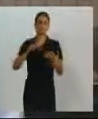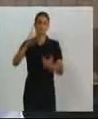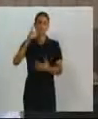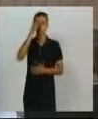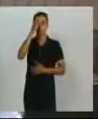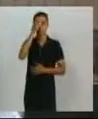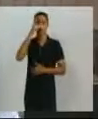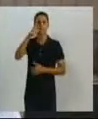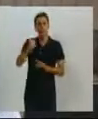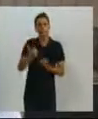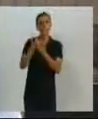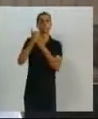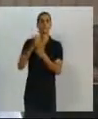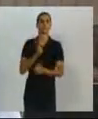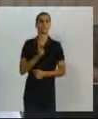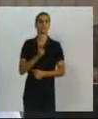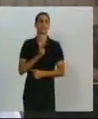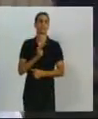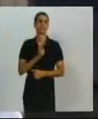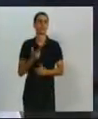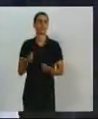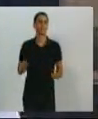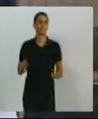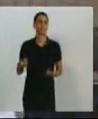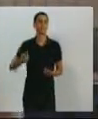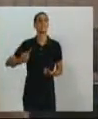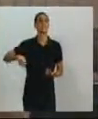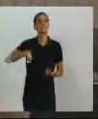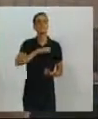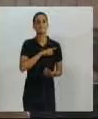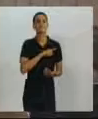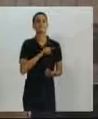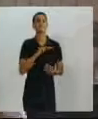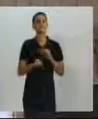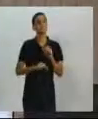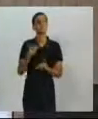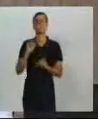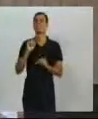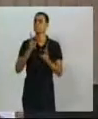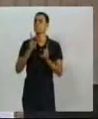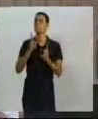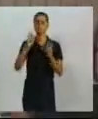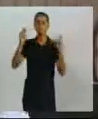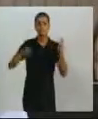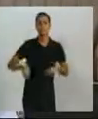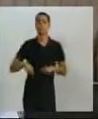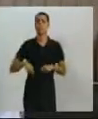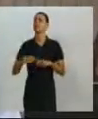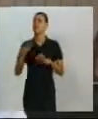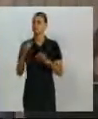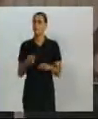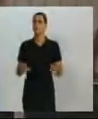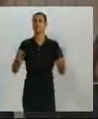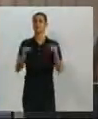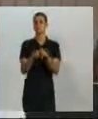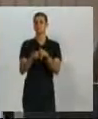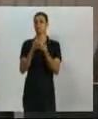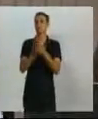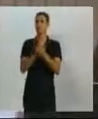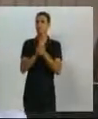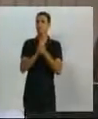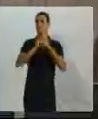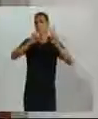apoio, os vereadores, e a gente, sempre que puder, quer fazer essa parceria. Parabéns pelo